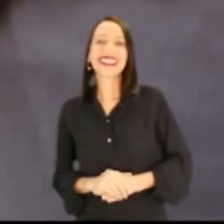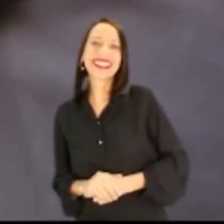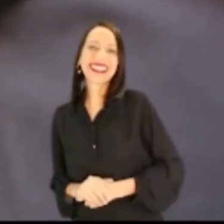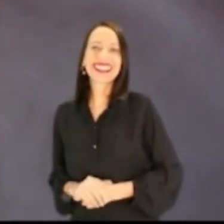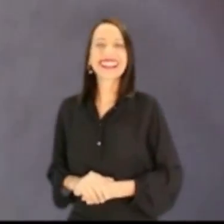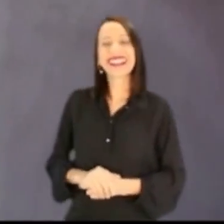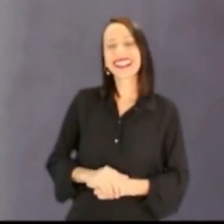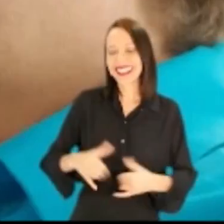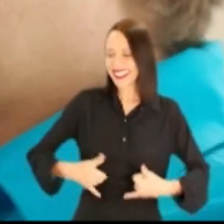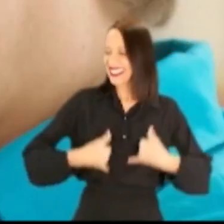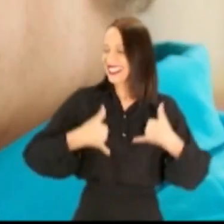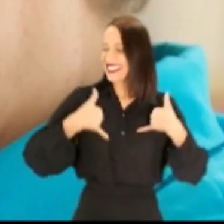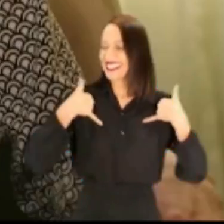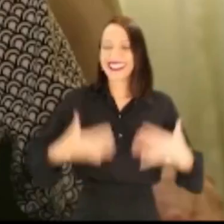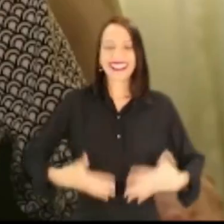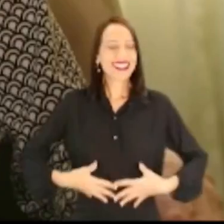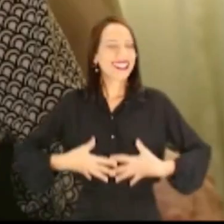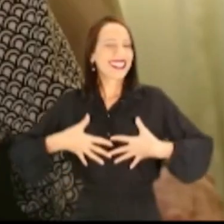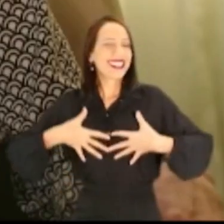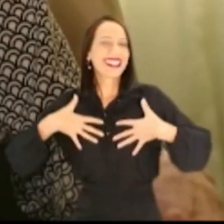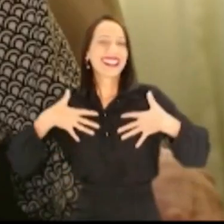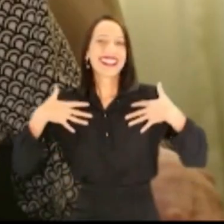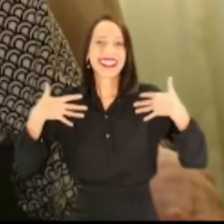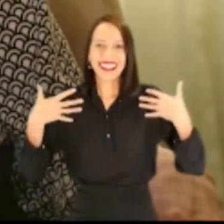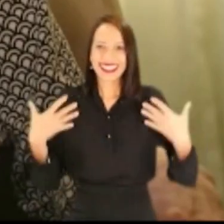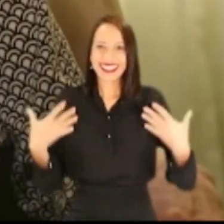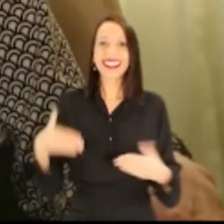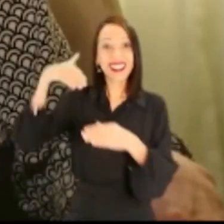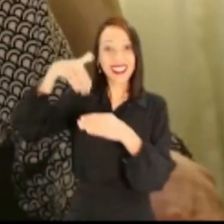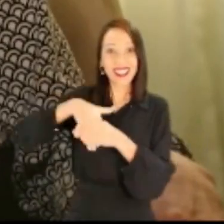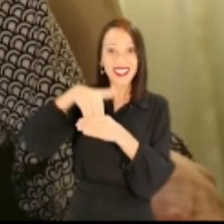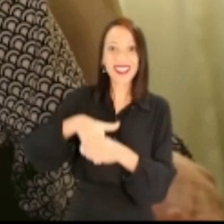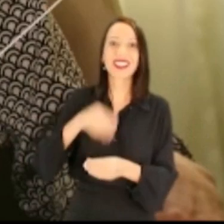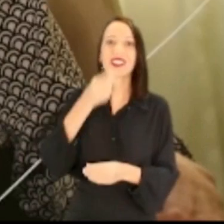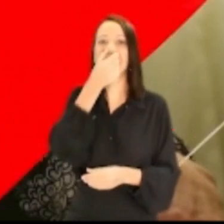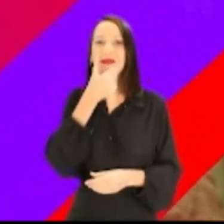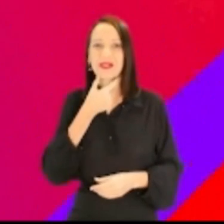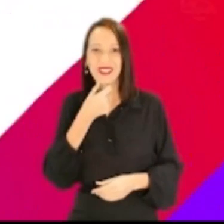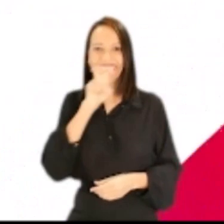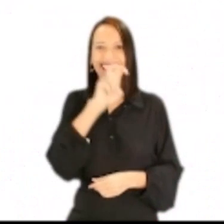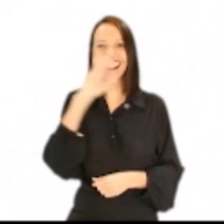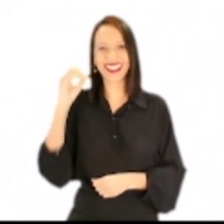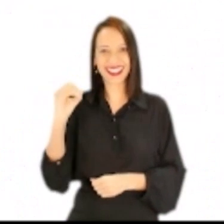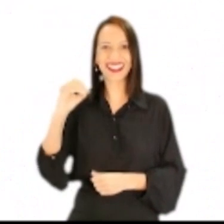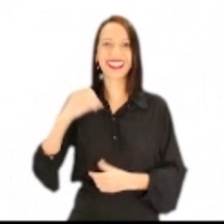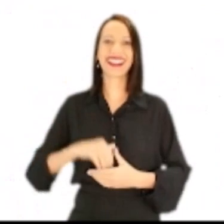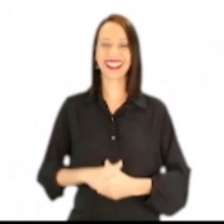Fico muito orgulhosa. Presta atenção no meu neto.